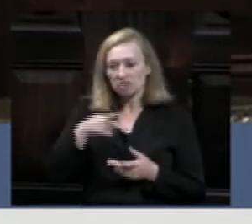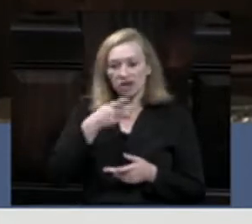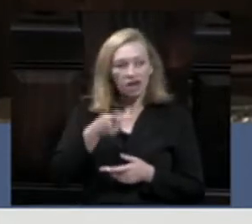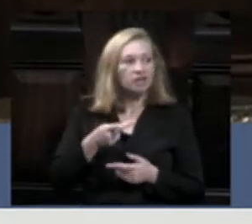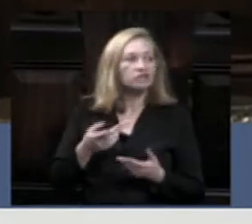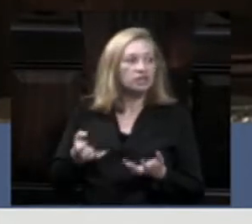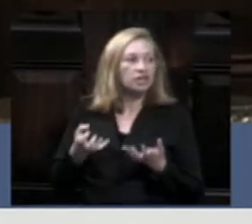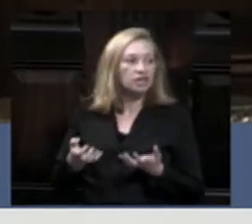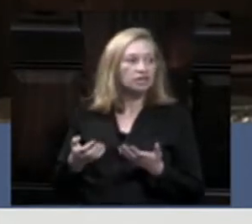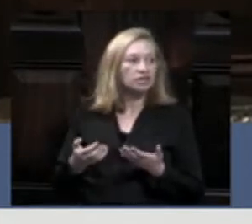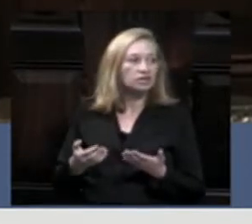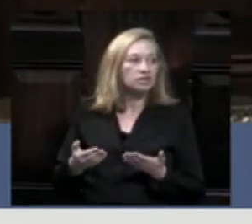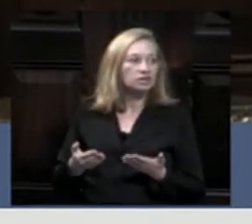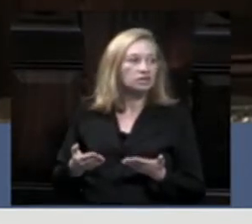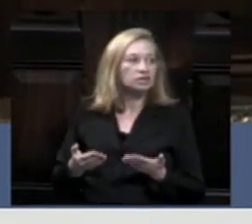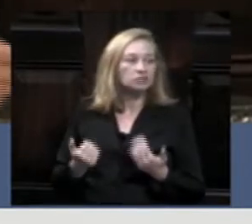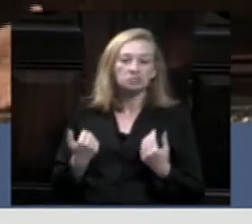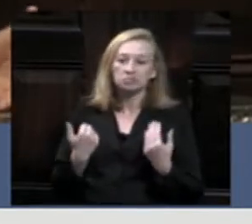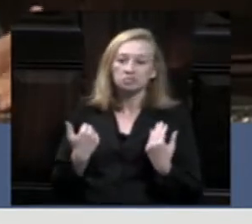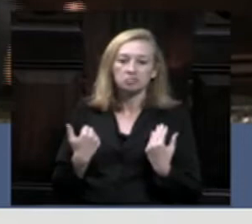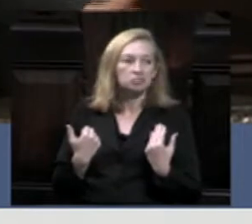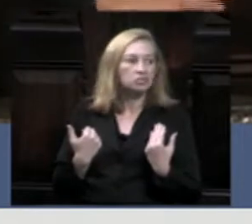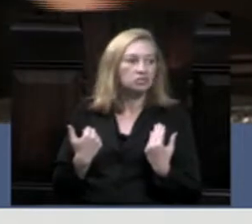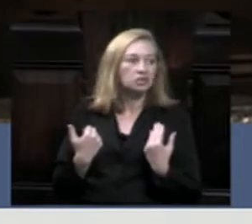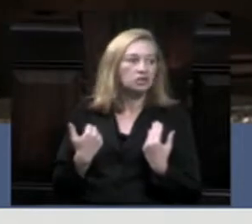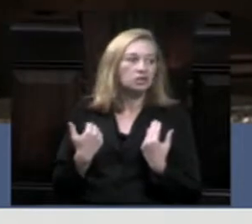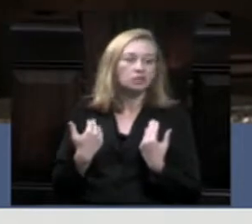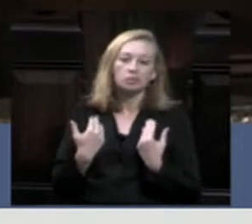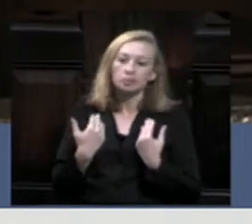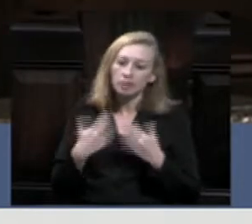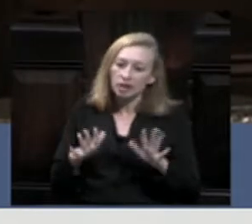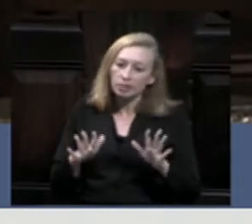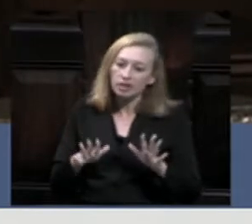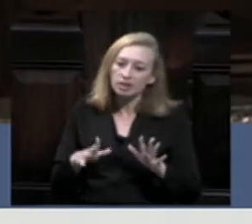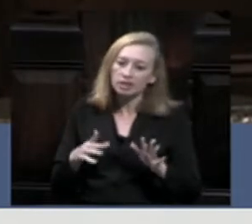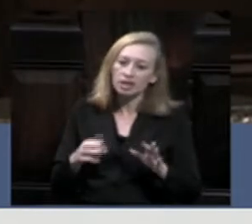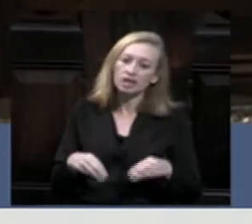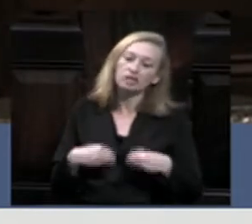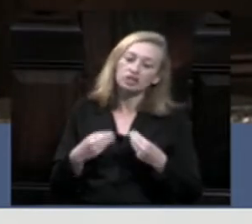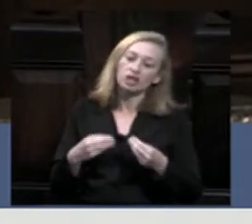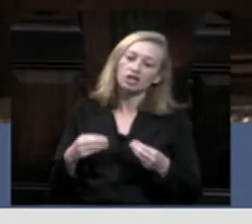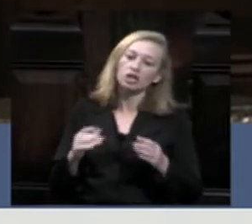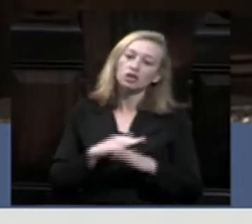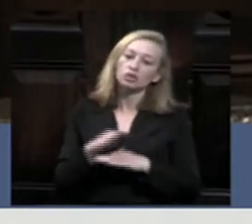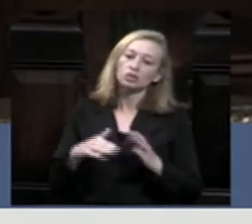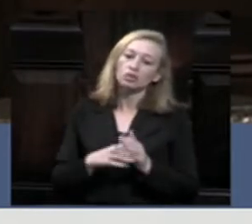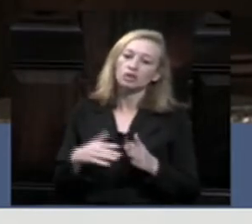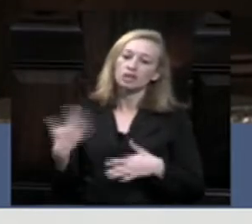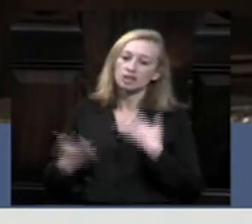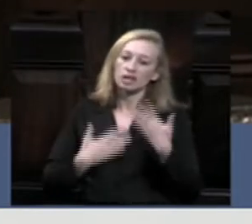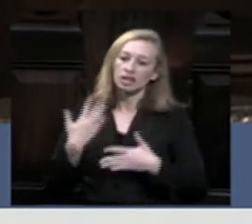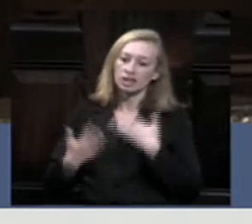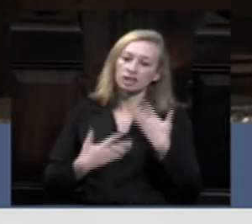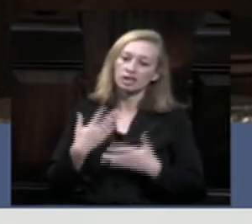desejar à deputada Cidinha Campos todas as alegrias que a vida pode proporcionar. E